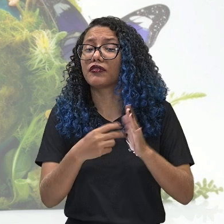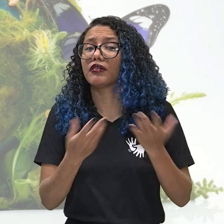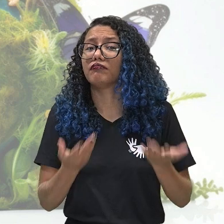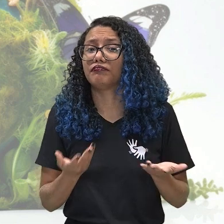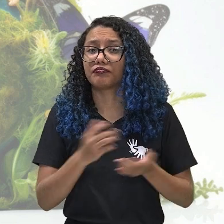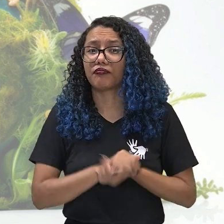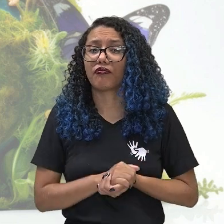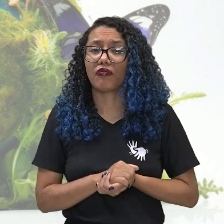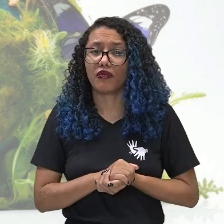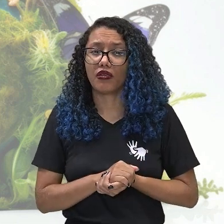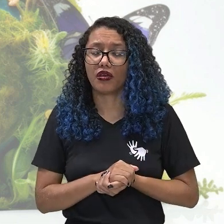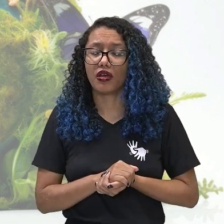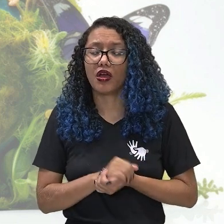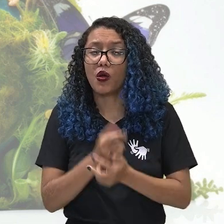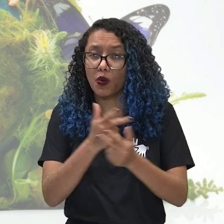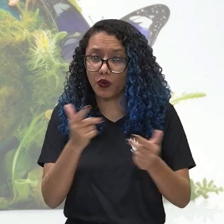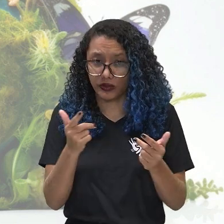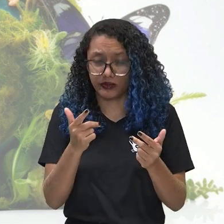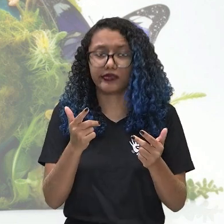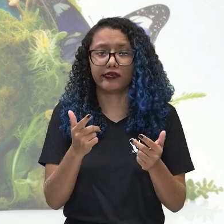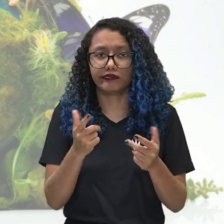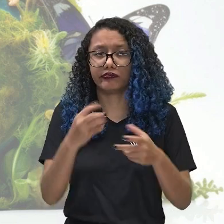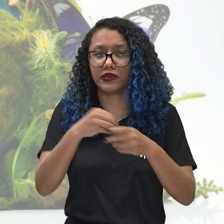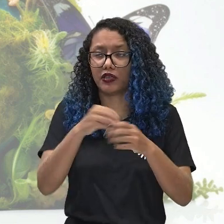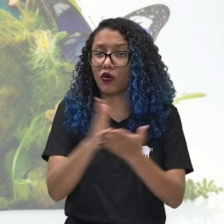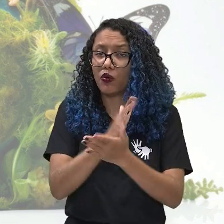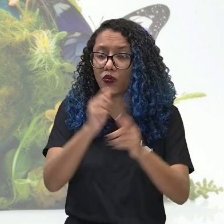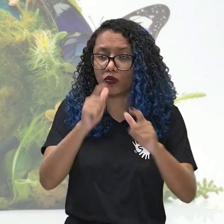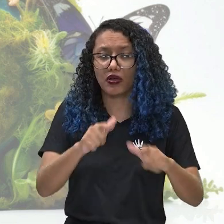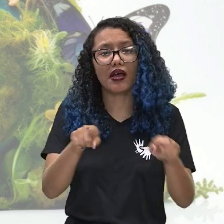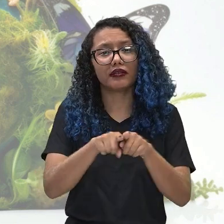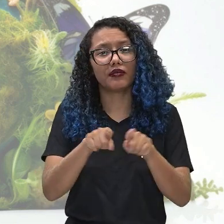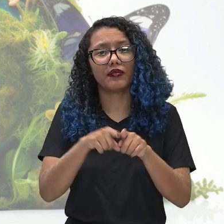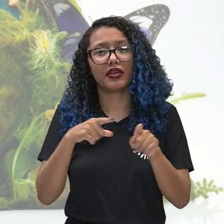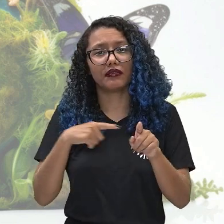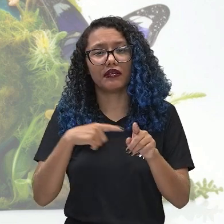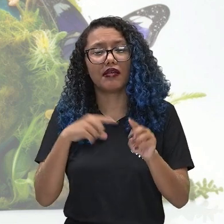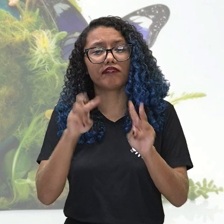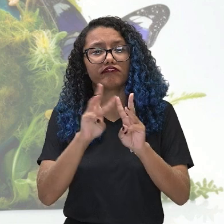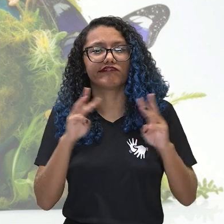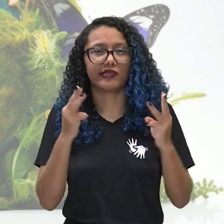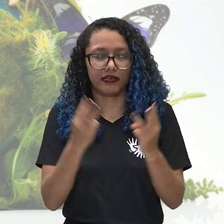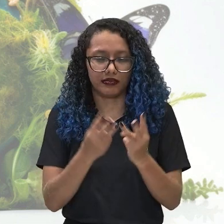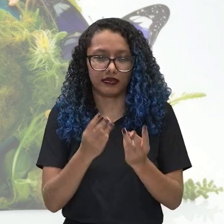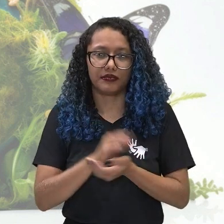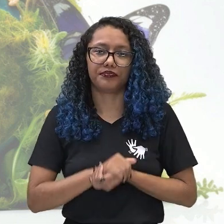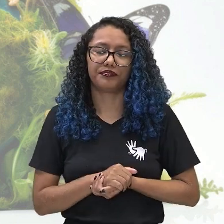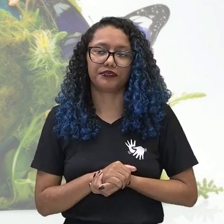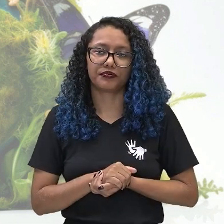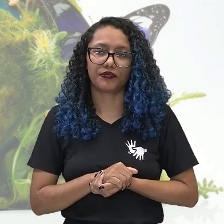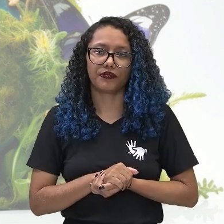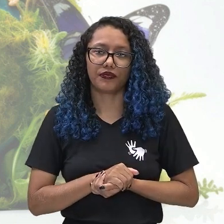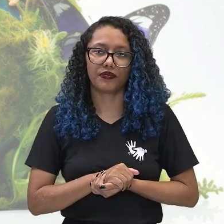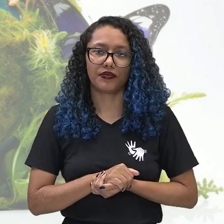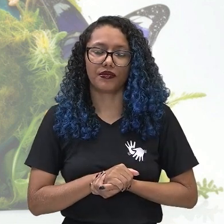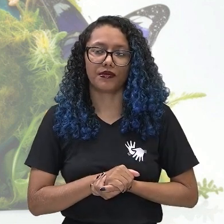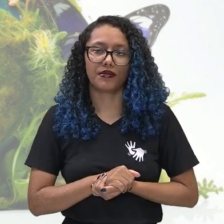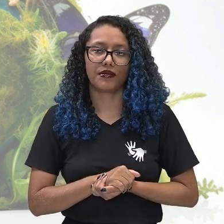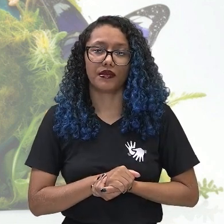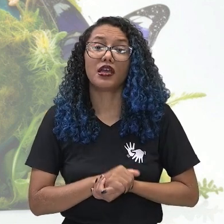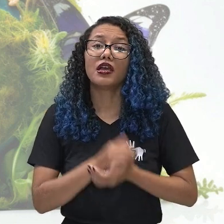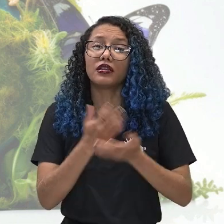ou seja, apresenta volume. E uma das propriedades gerais